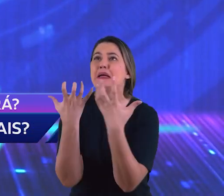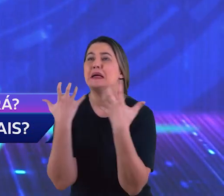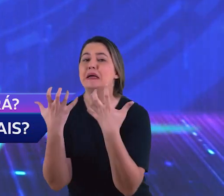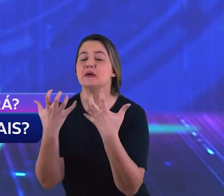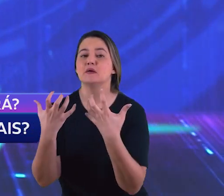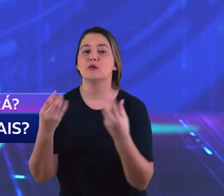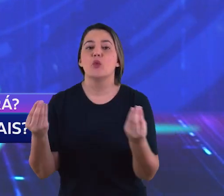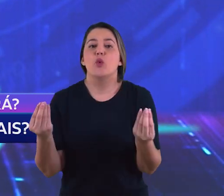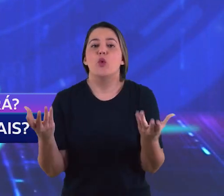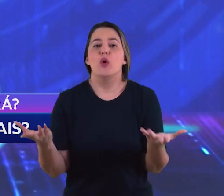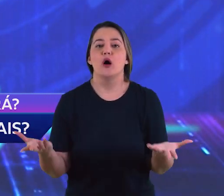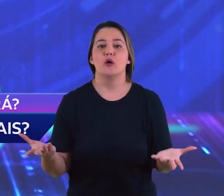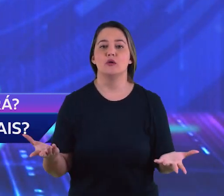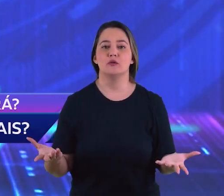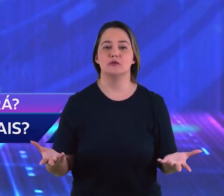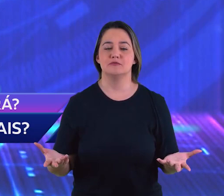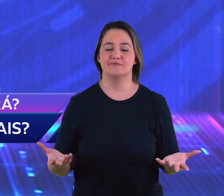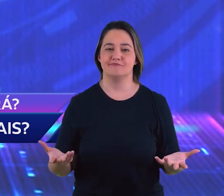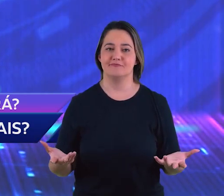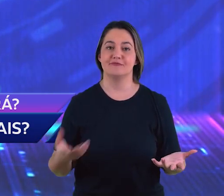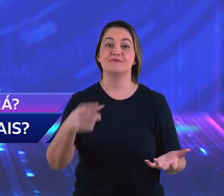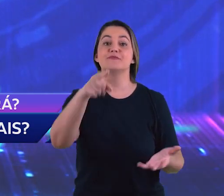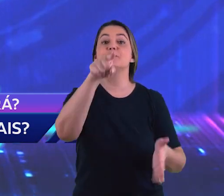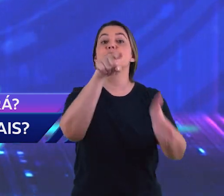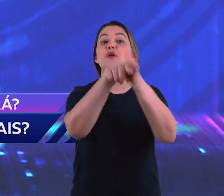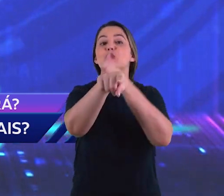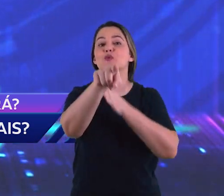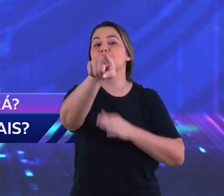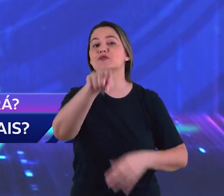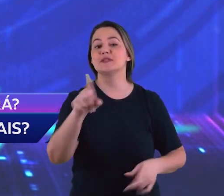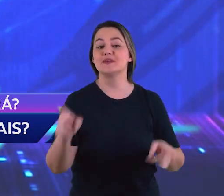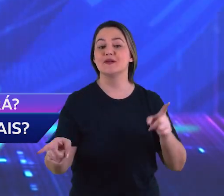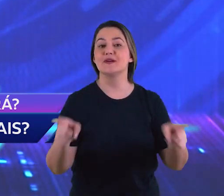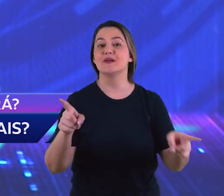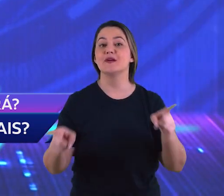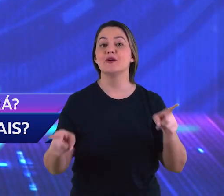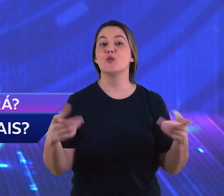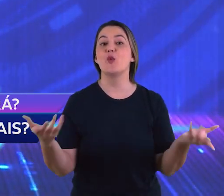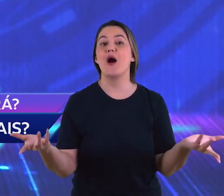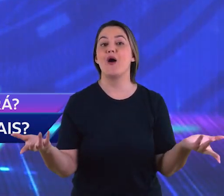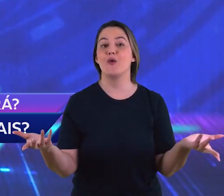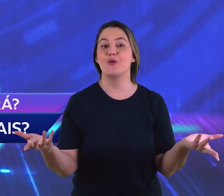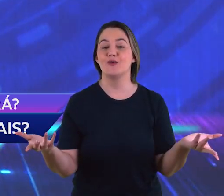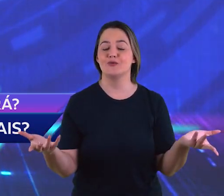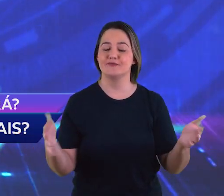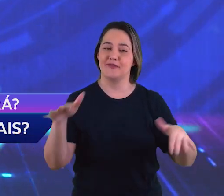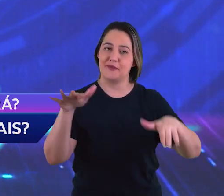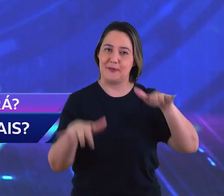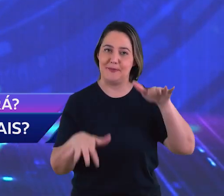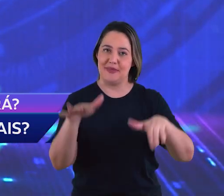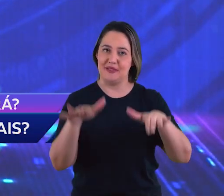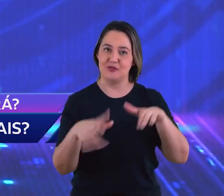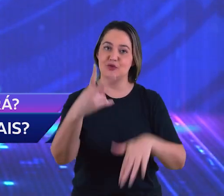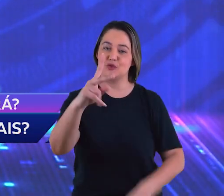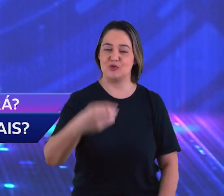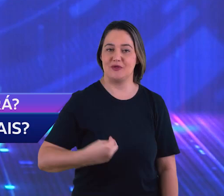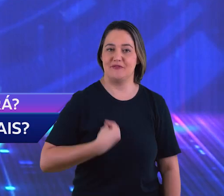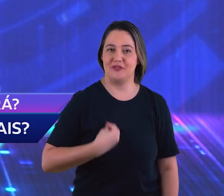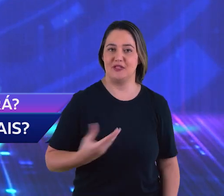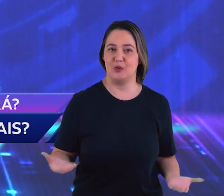Agora, o que vai ser a volta de Jesus para você? Depende de como você está se preparando